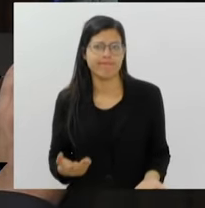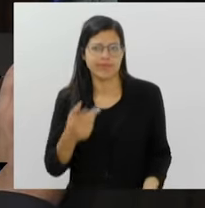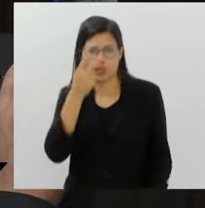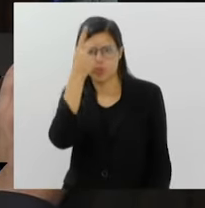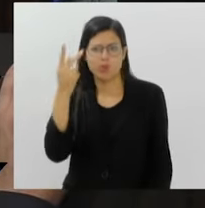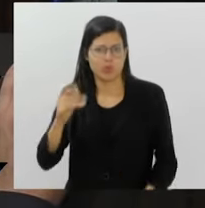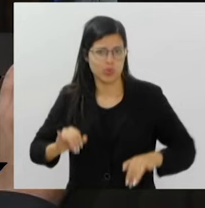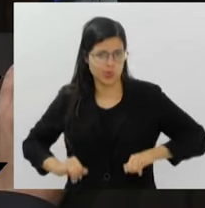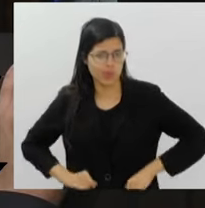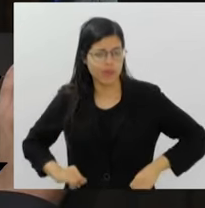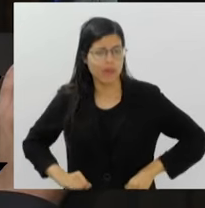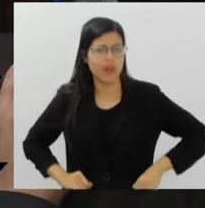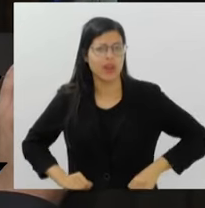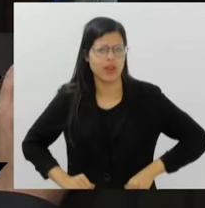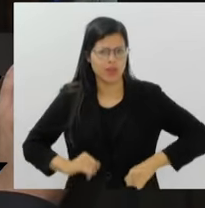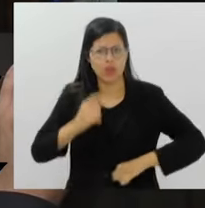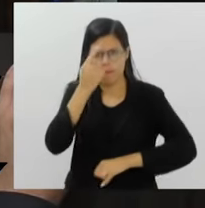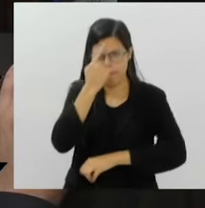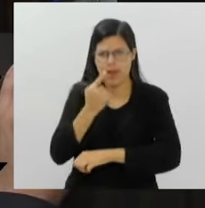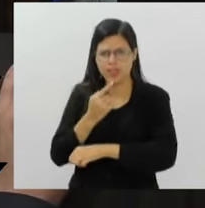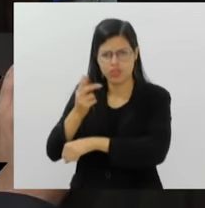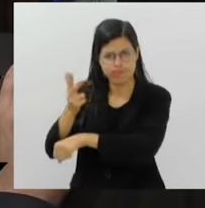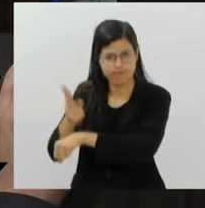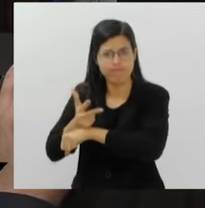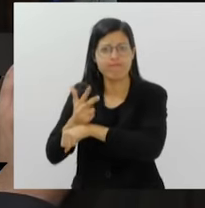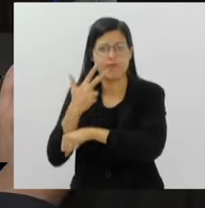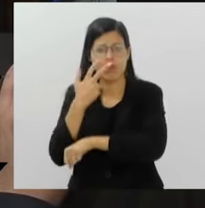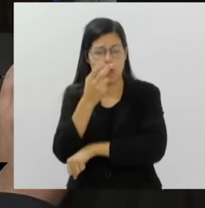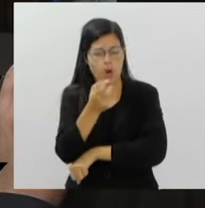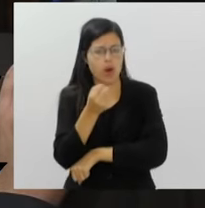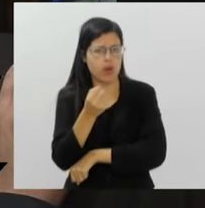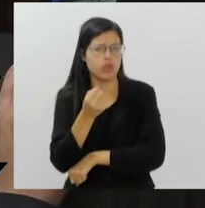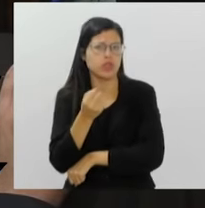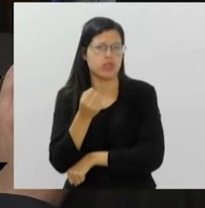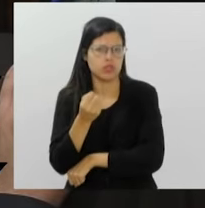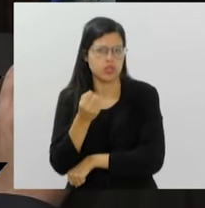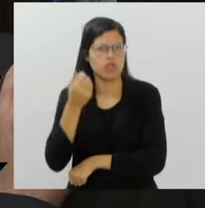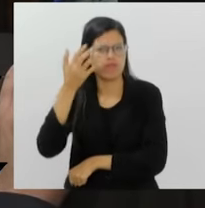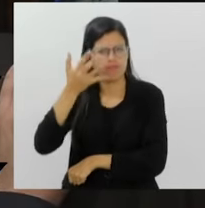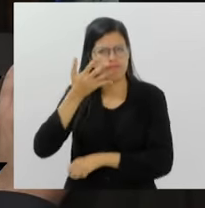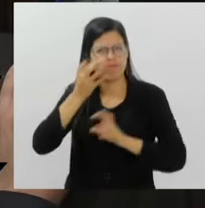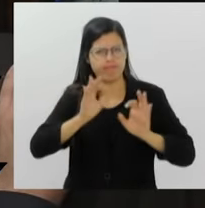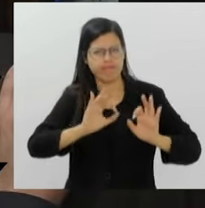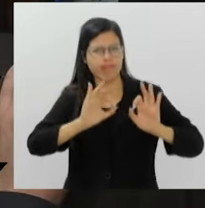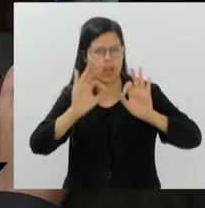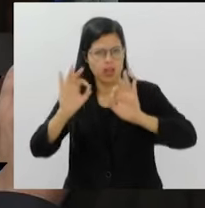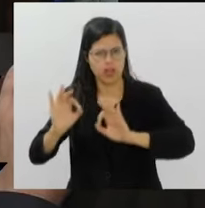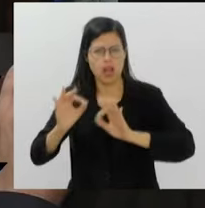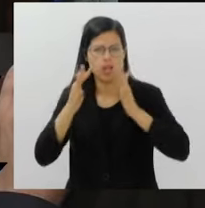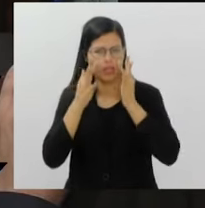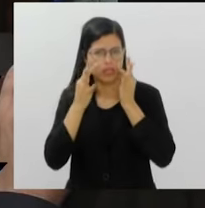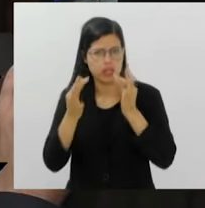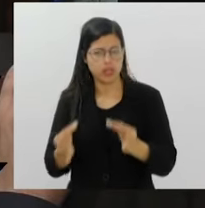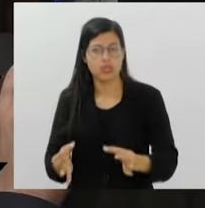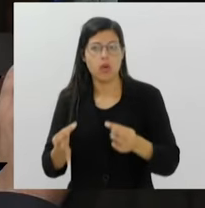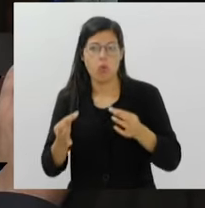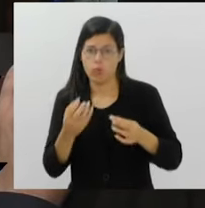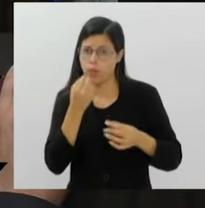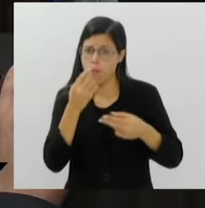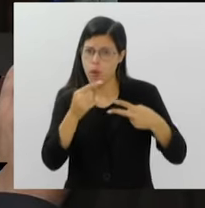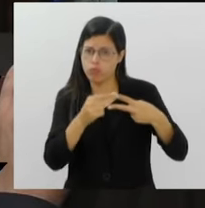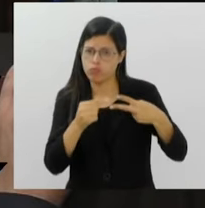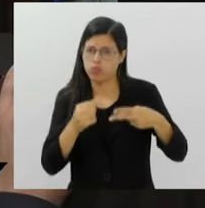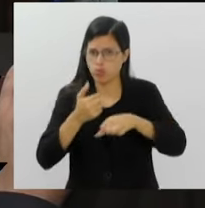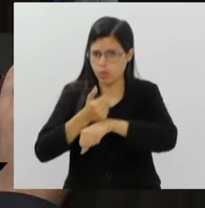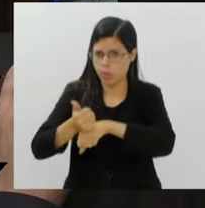deixar, eu ouvi atentamente aqui a ponderação, e que bom que partiu de dois profissionais de segurança pública